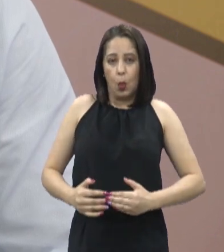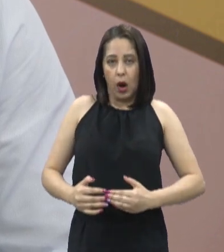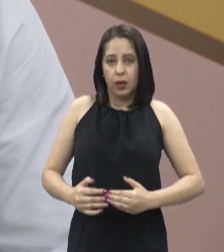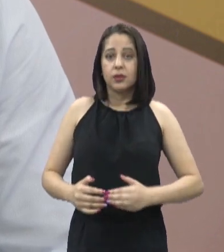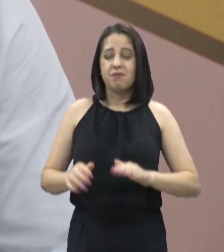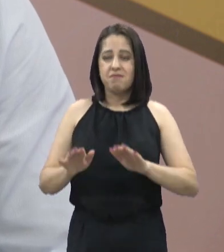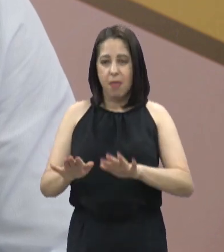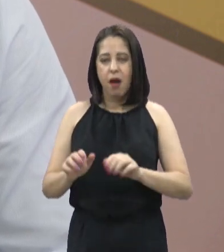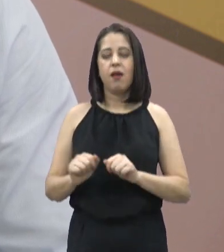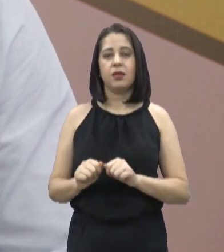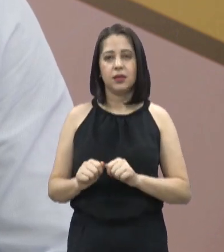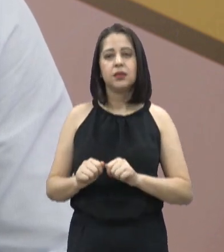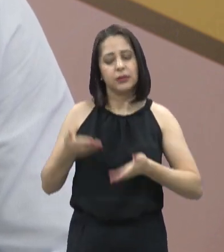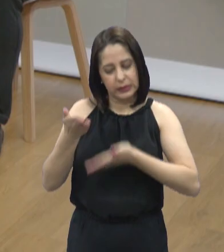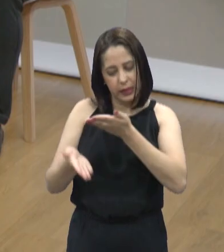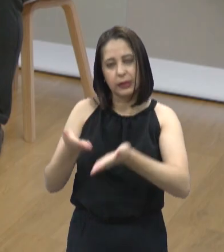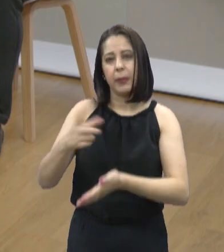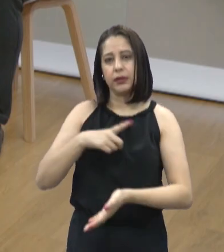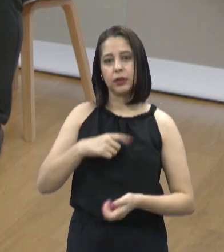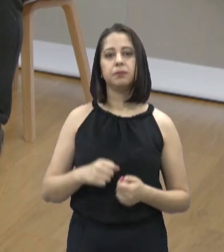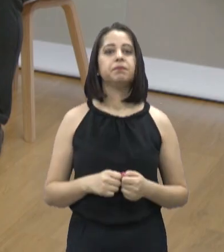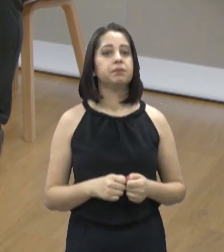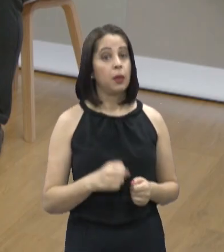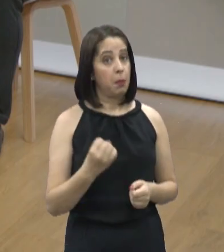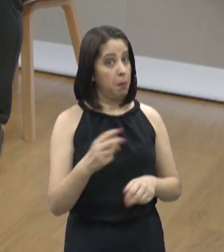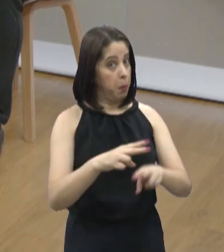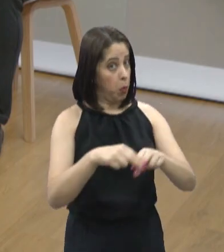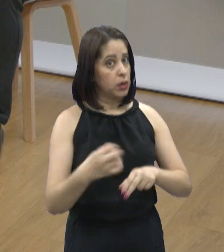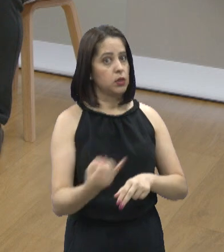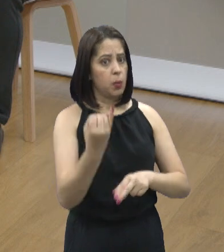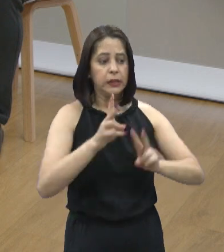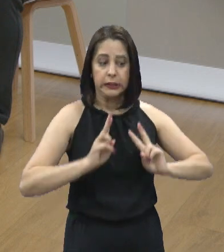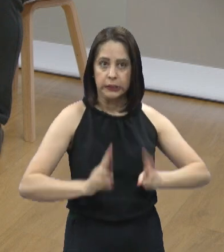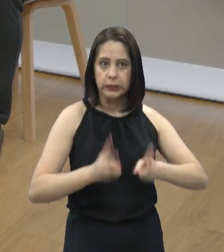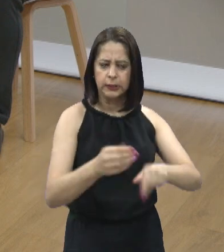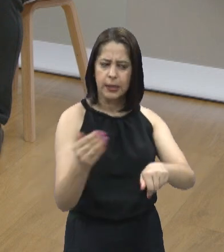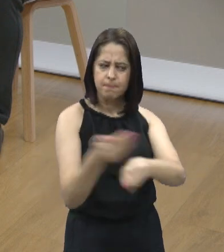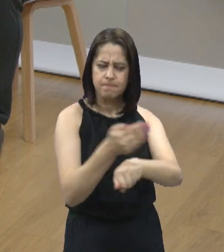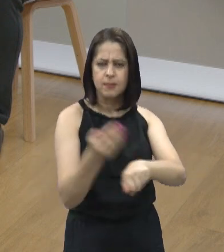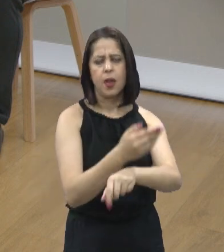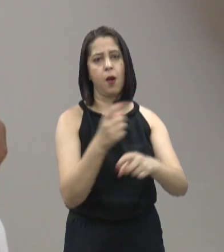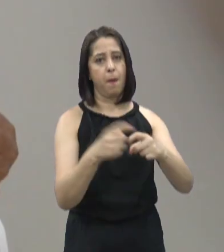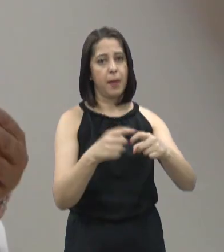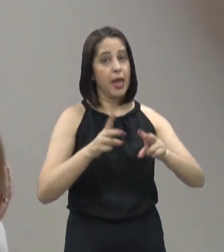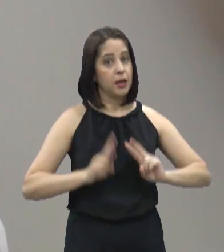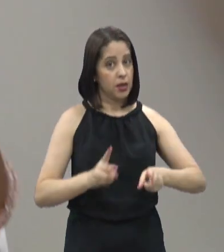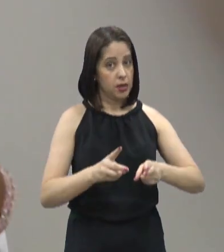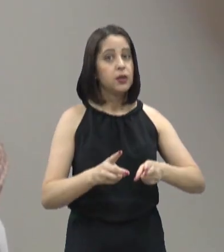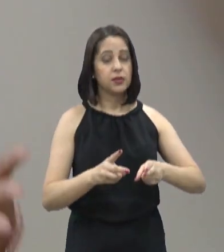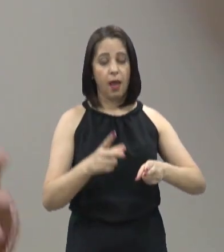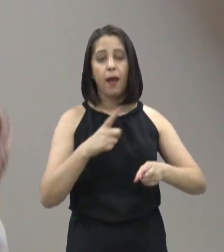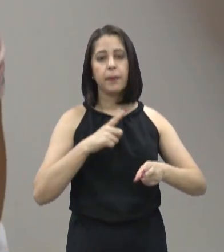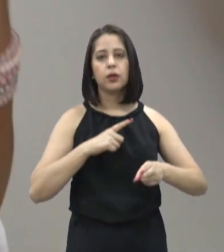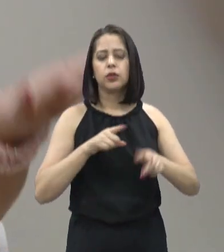todos têm tratamento. Por isso é importante passar no médico, fazer aquele preventivo, né? Uma vez por ano. Além